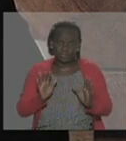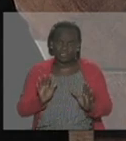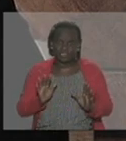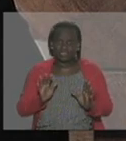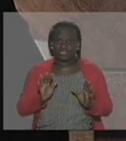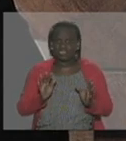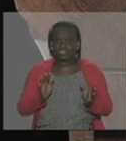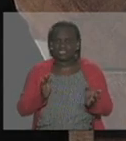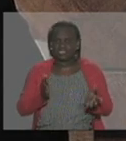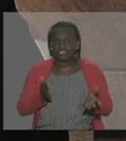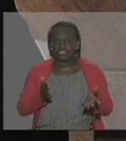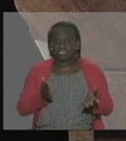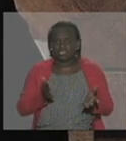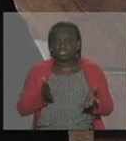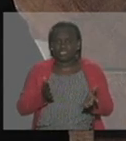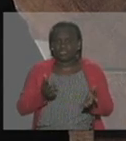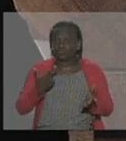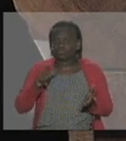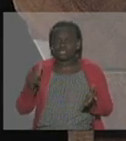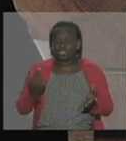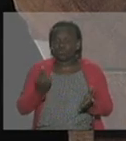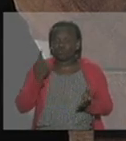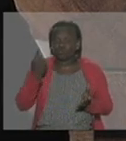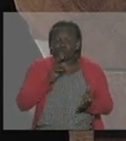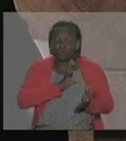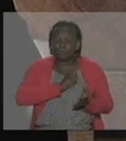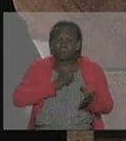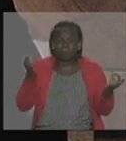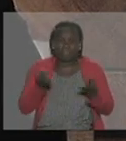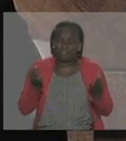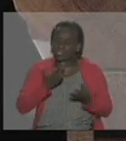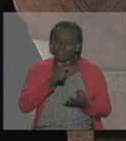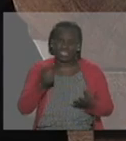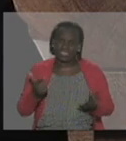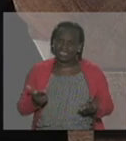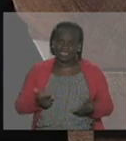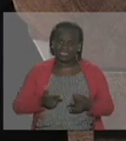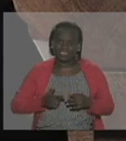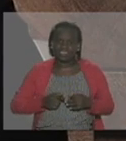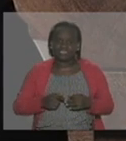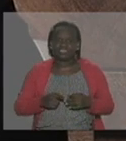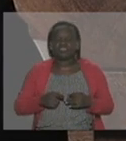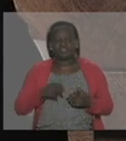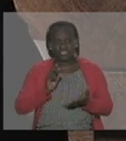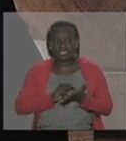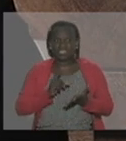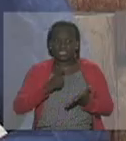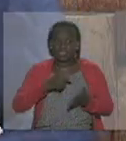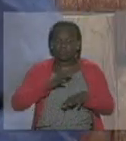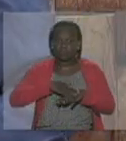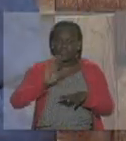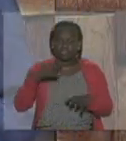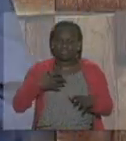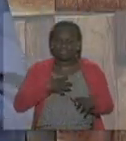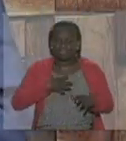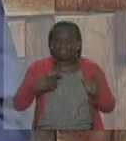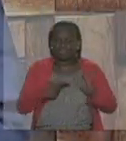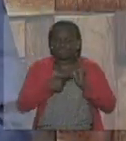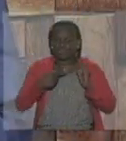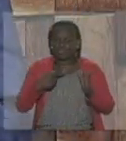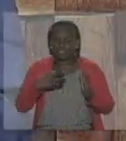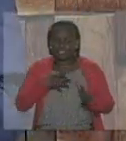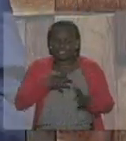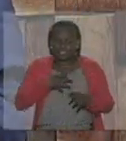esses problemas né e não existe o romance perfeito é verdade existe o romance que mais te